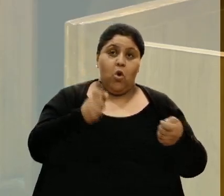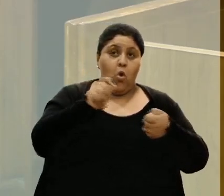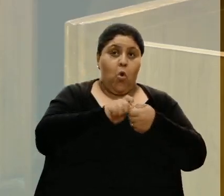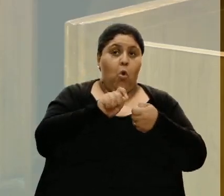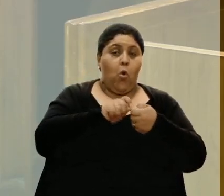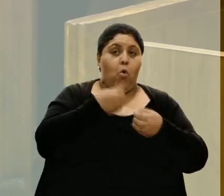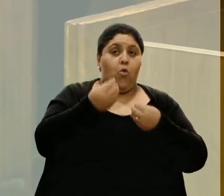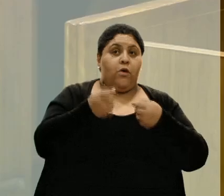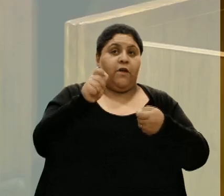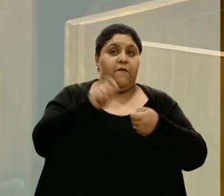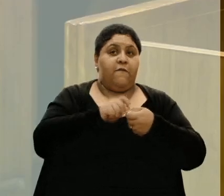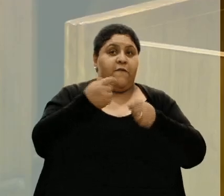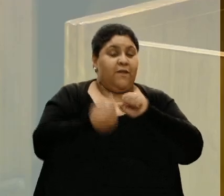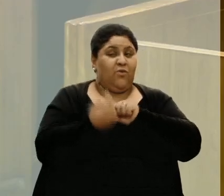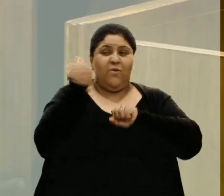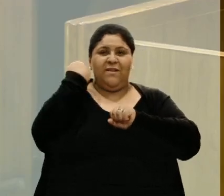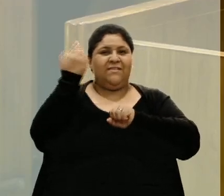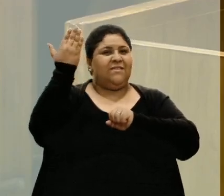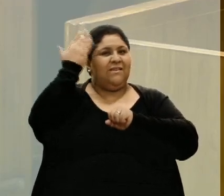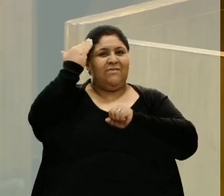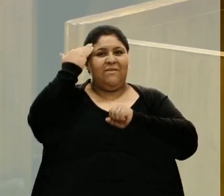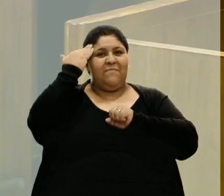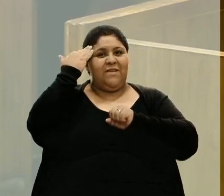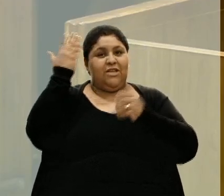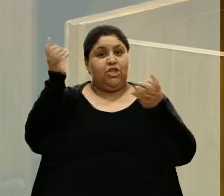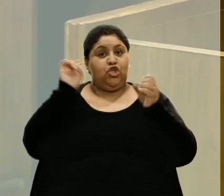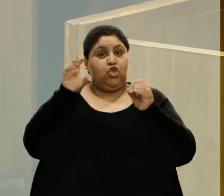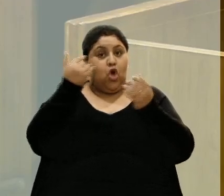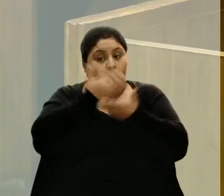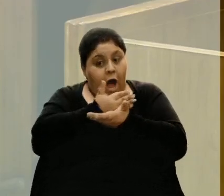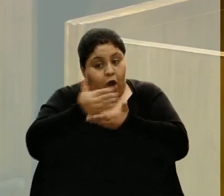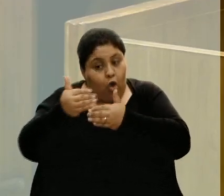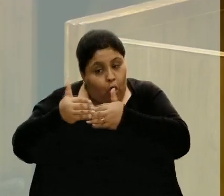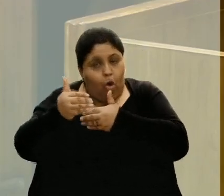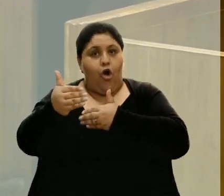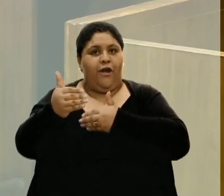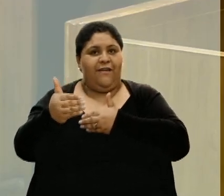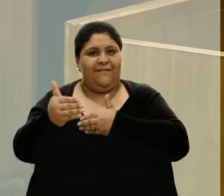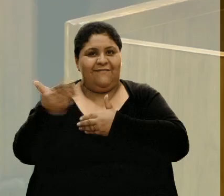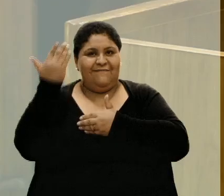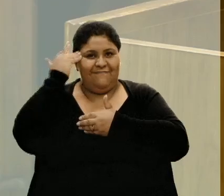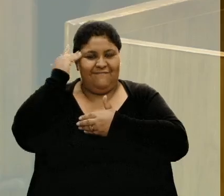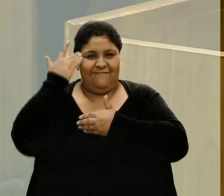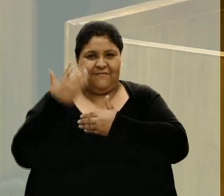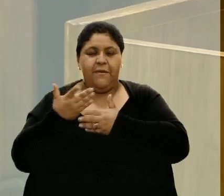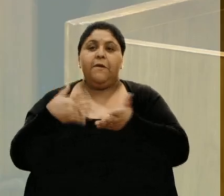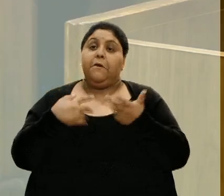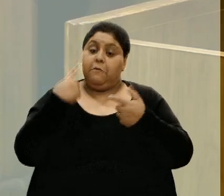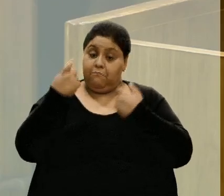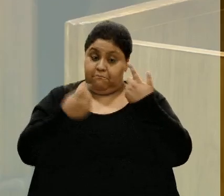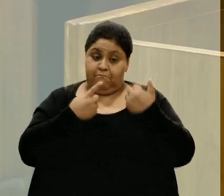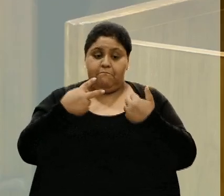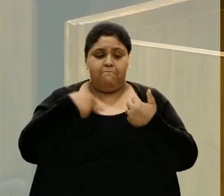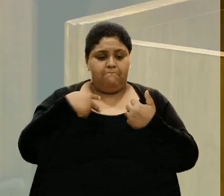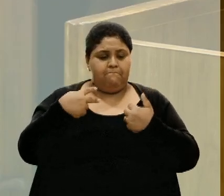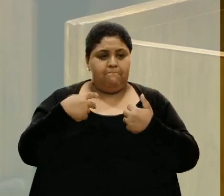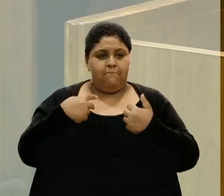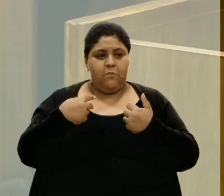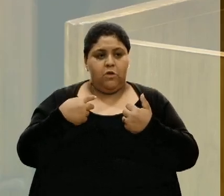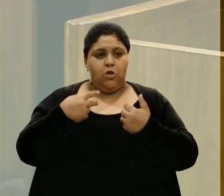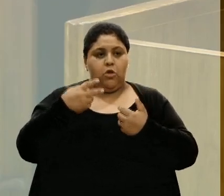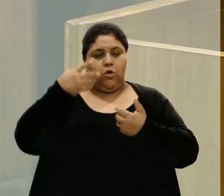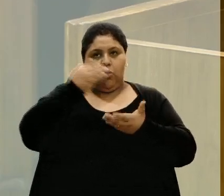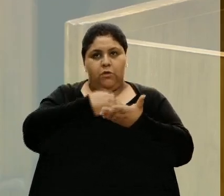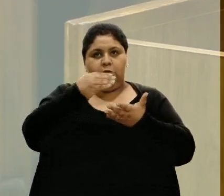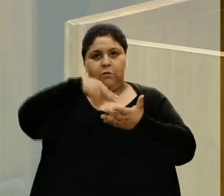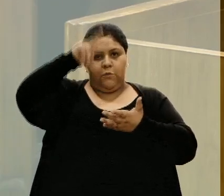não existia história. Então, isso nos preocupou muito, porque eu lembro quando o secretário Edson da Rosa assumiu,